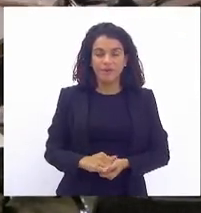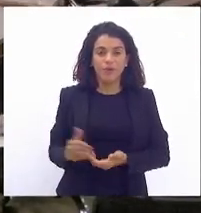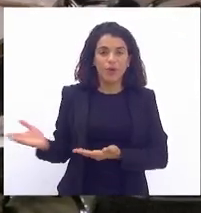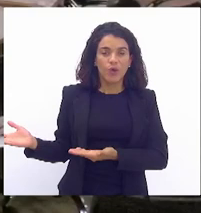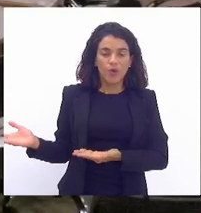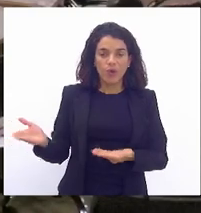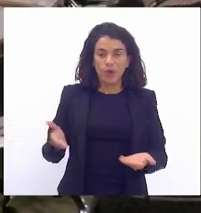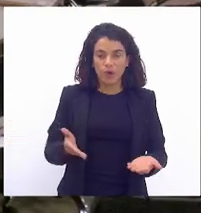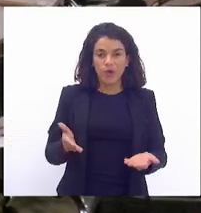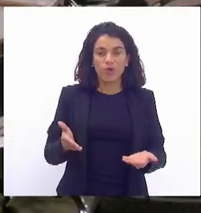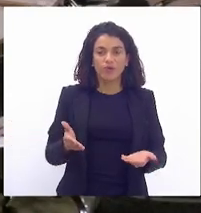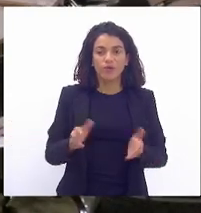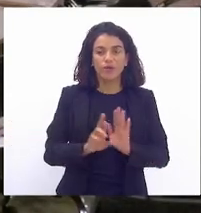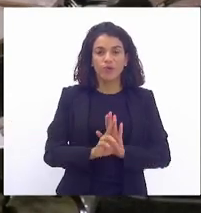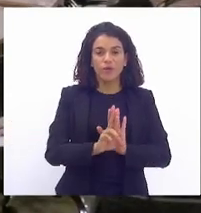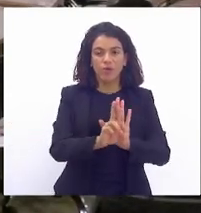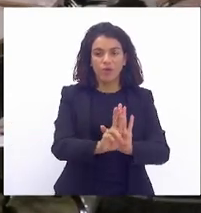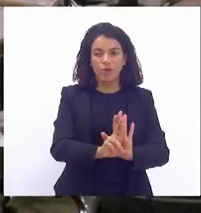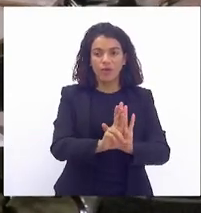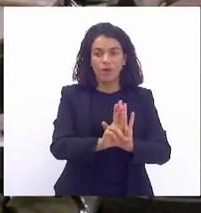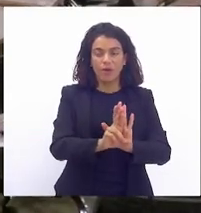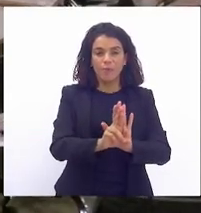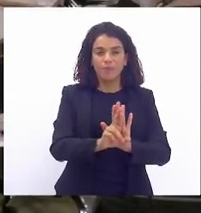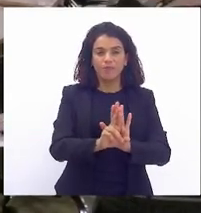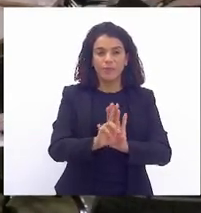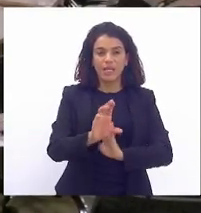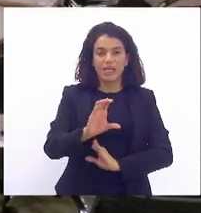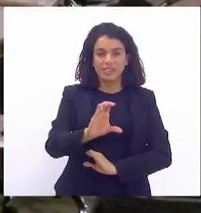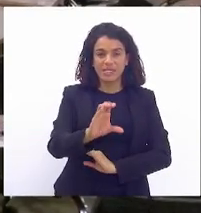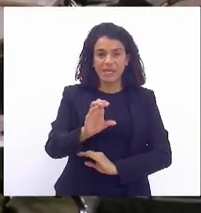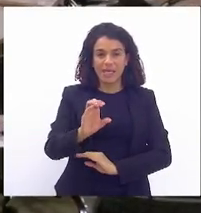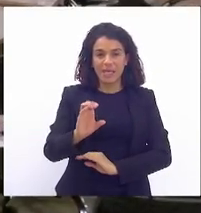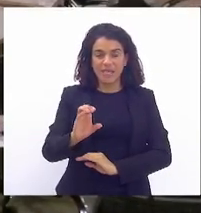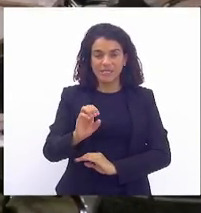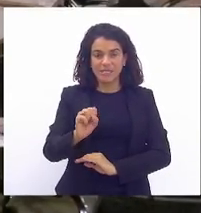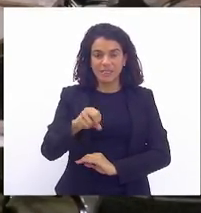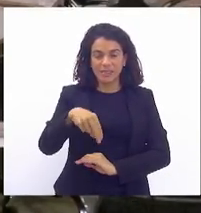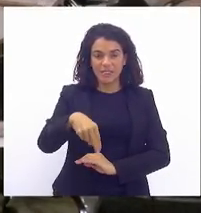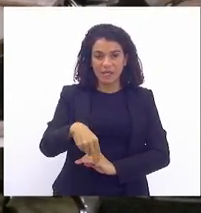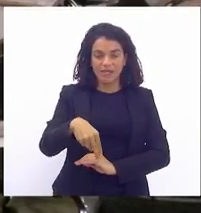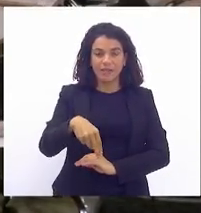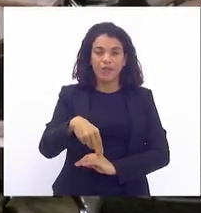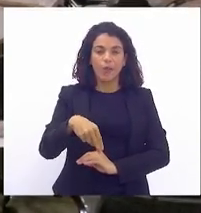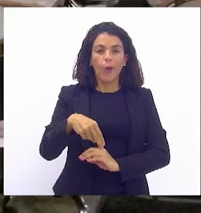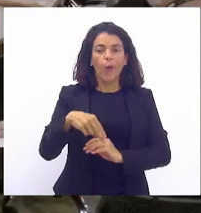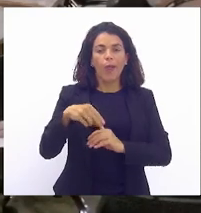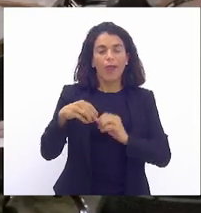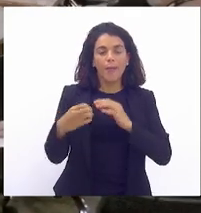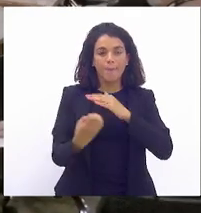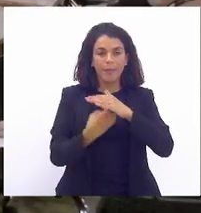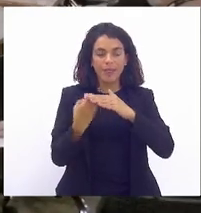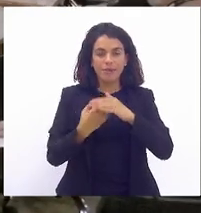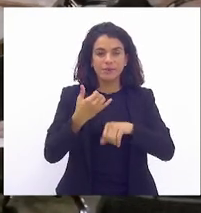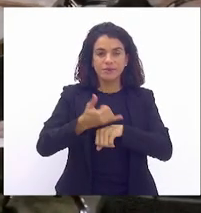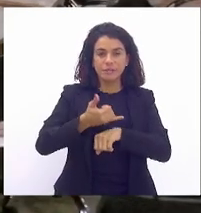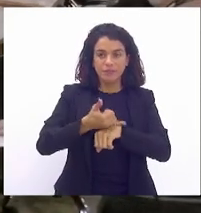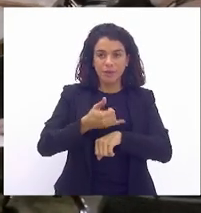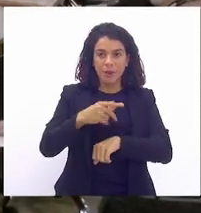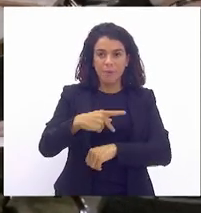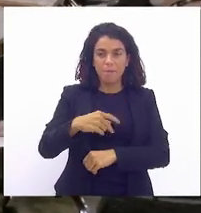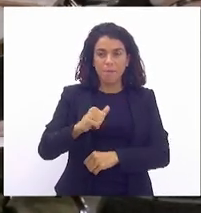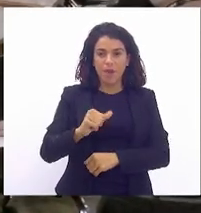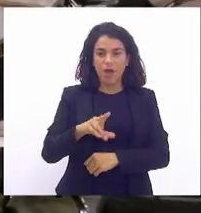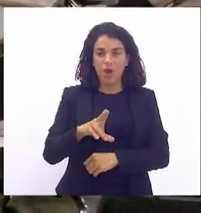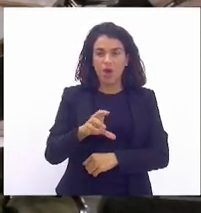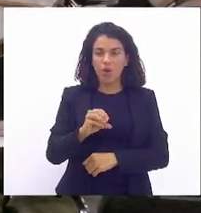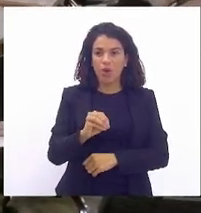Convido o representante da CSN, Companhia Siderúrgica Nacional, Aldo José,